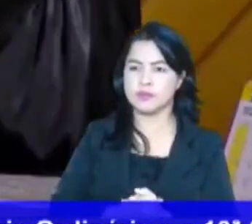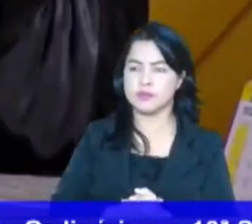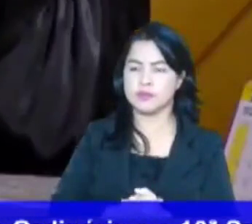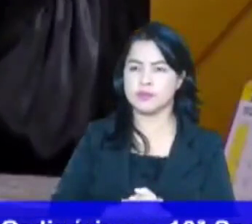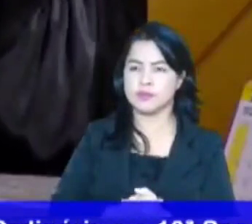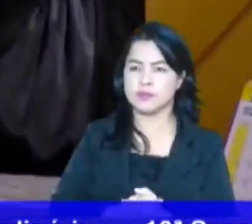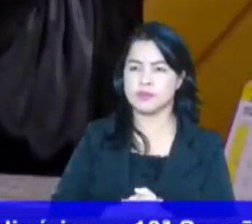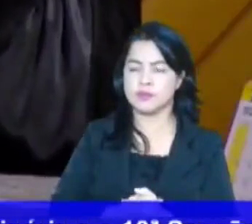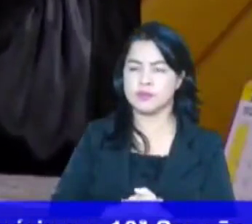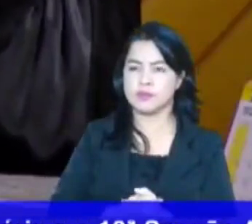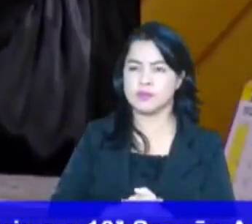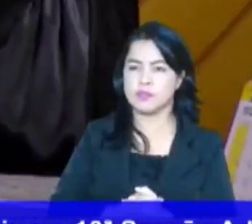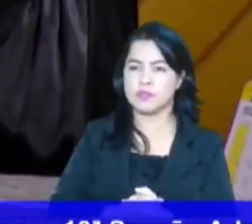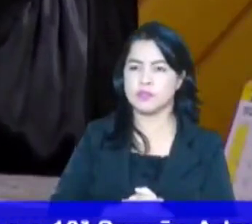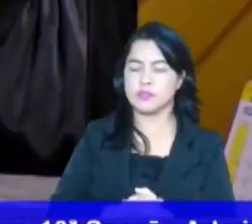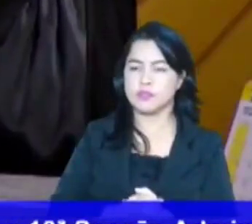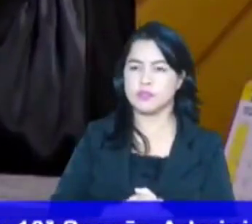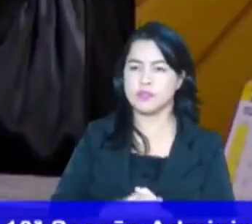Faltando votar